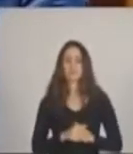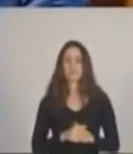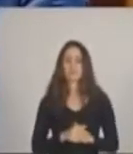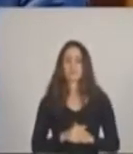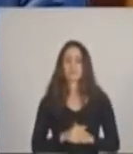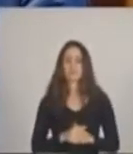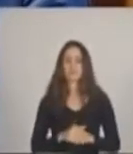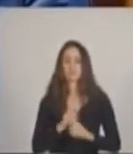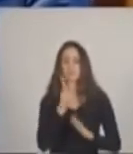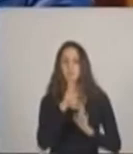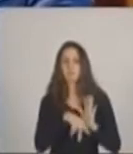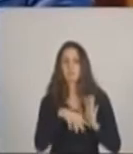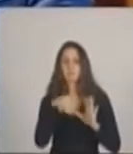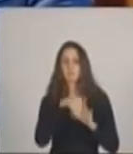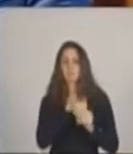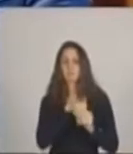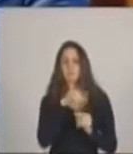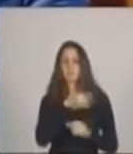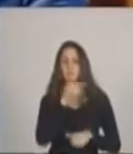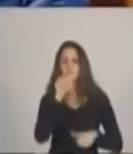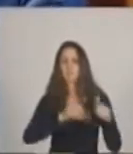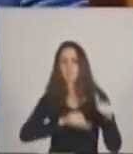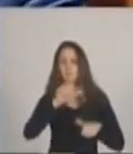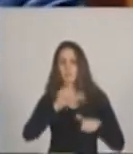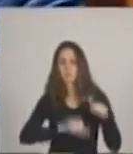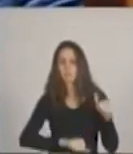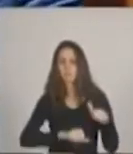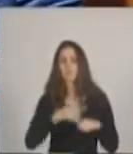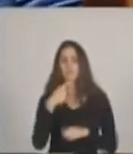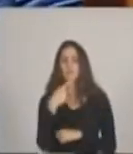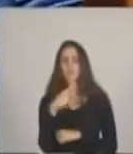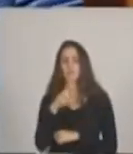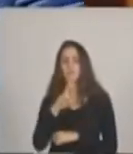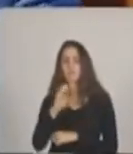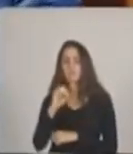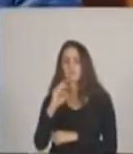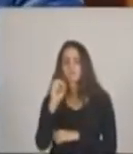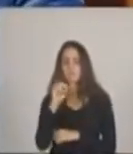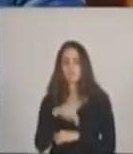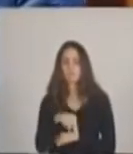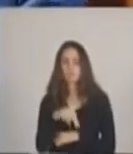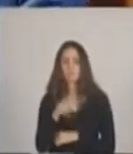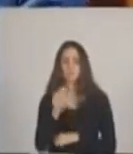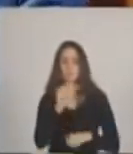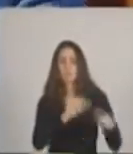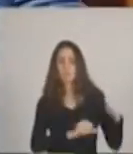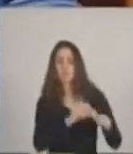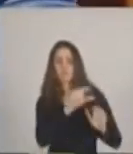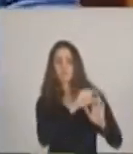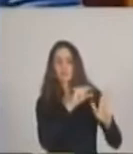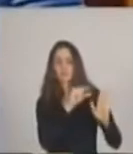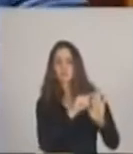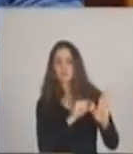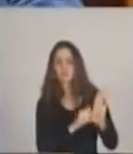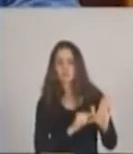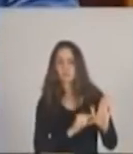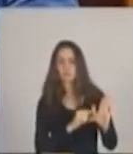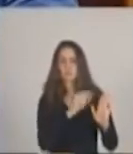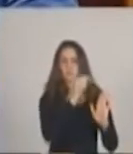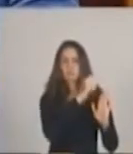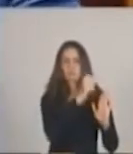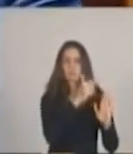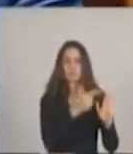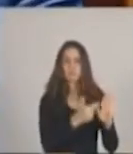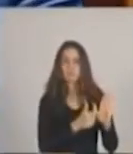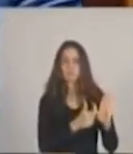nesse projeto. Foi analisado também pelo PROCON algumas questões. Entende-se que os dois primeiros artigos são constitucionais,